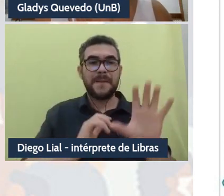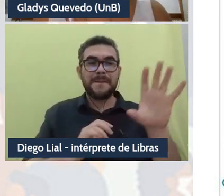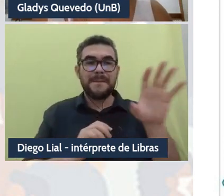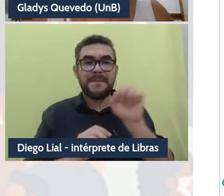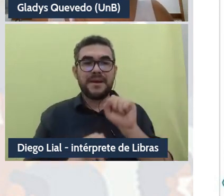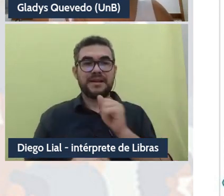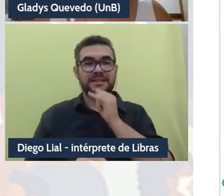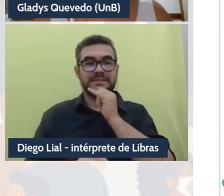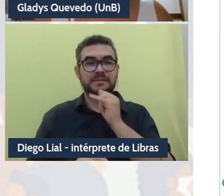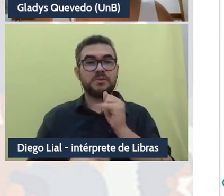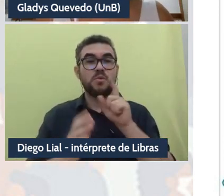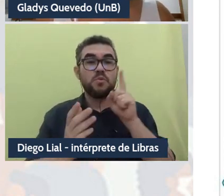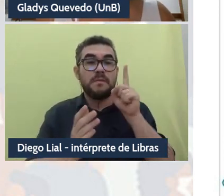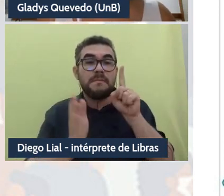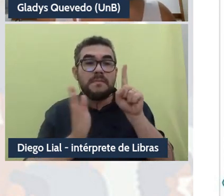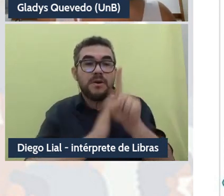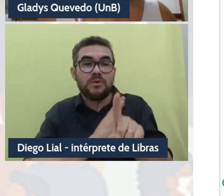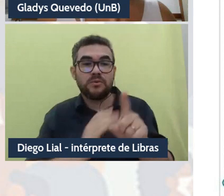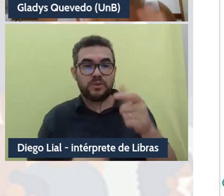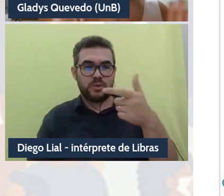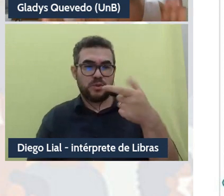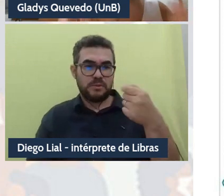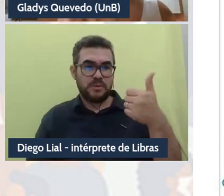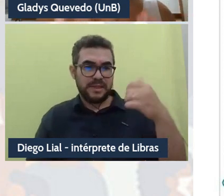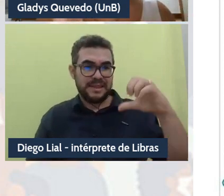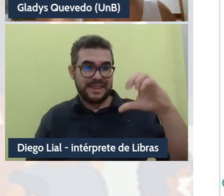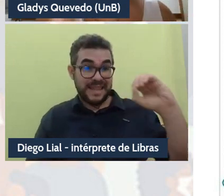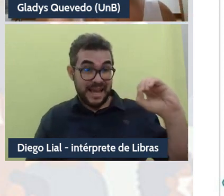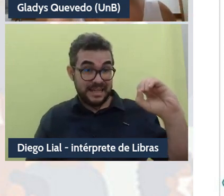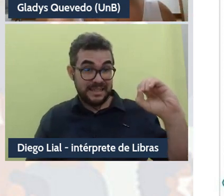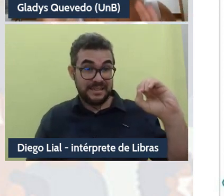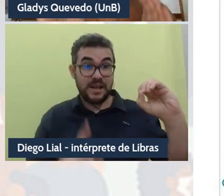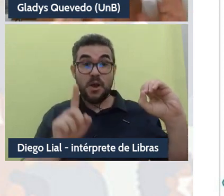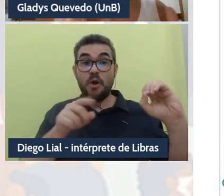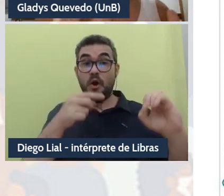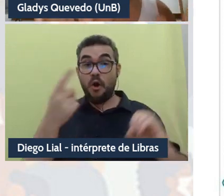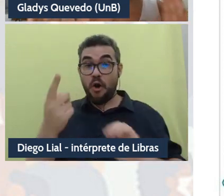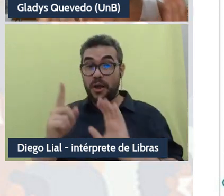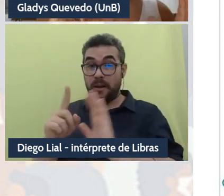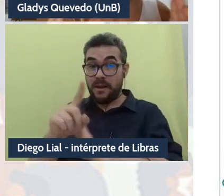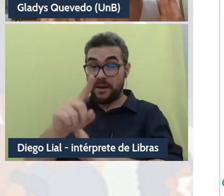um exemplo de uma questão de 2019. Eu nem vou entrar aí no mérito